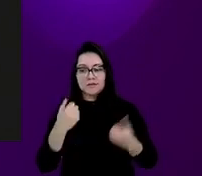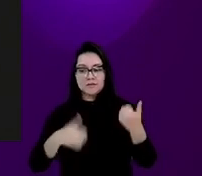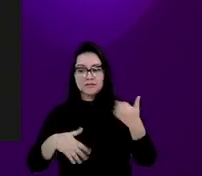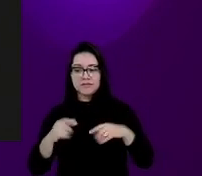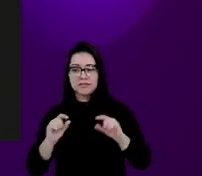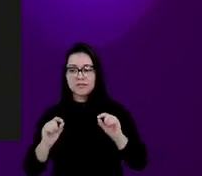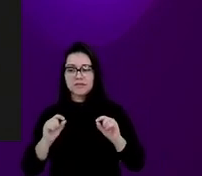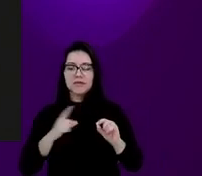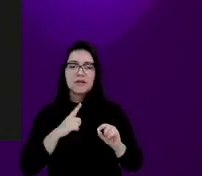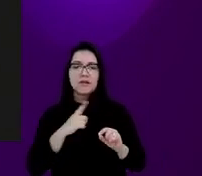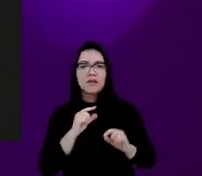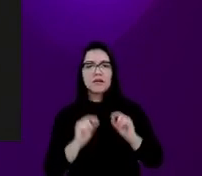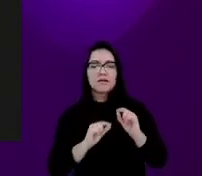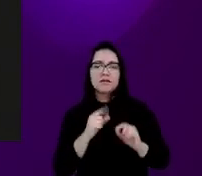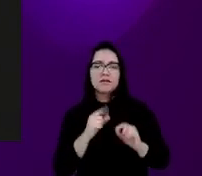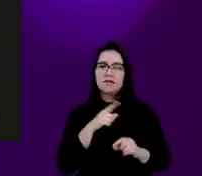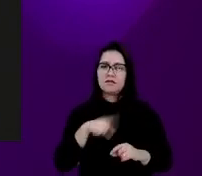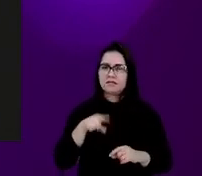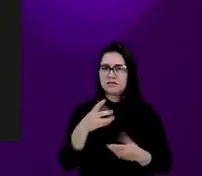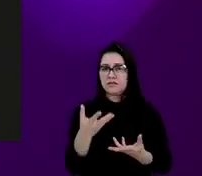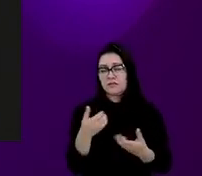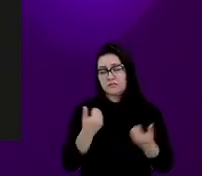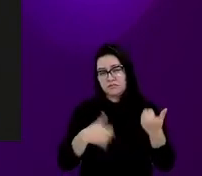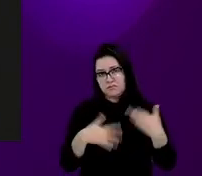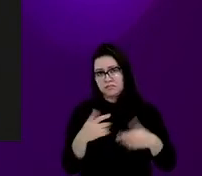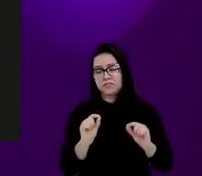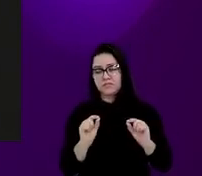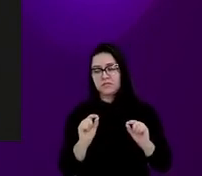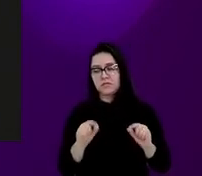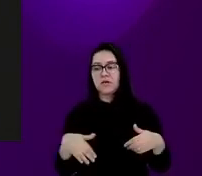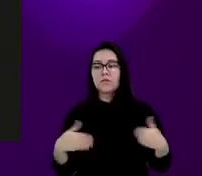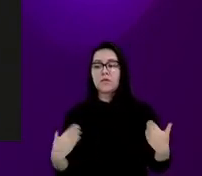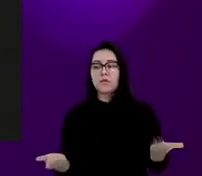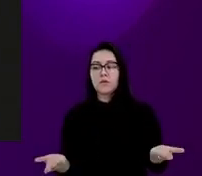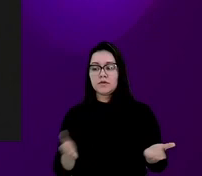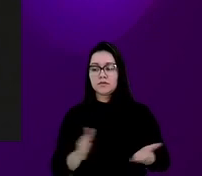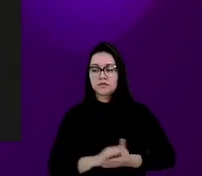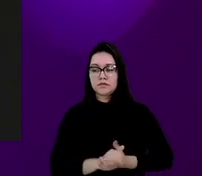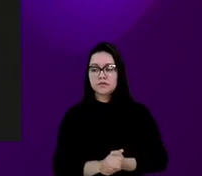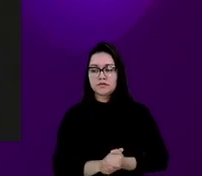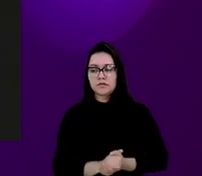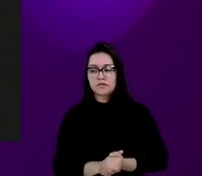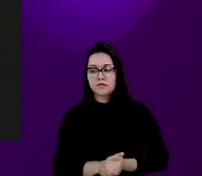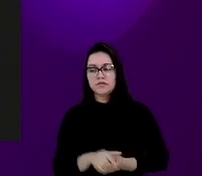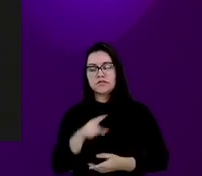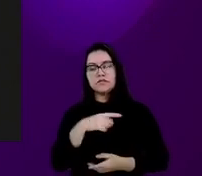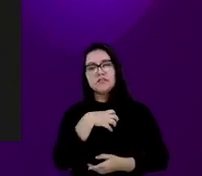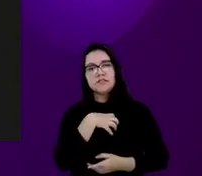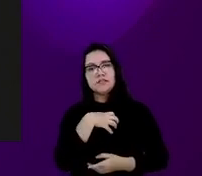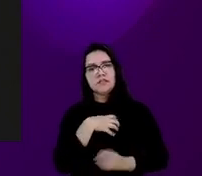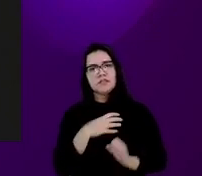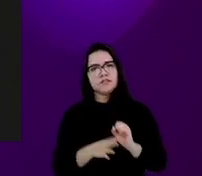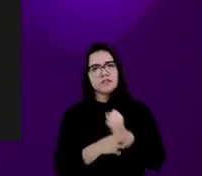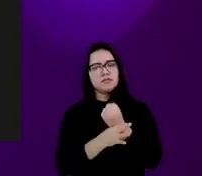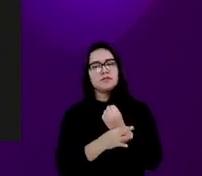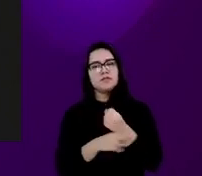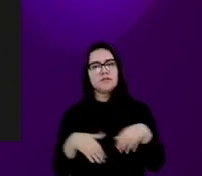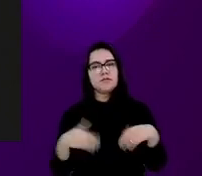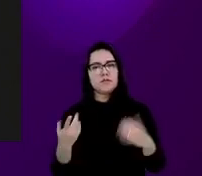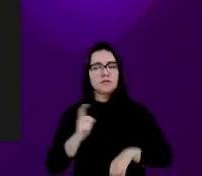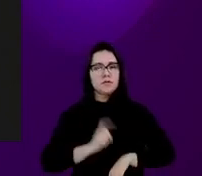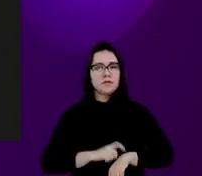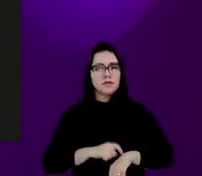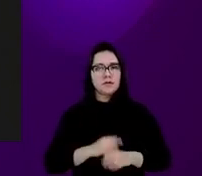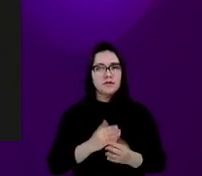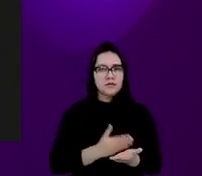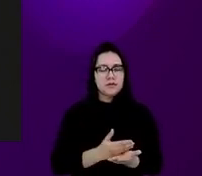ou quem quiser comentar, né? Quando, né, você se sente seguro, em que momento de começar uma